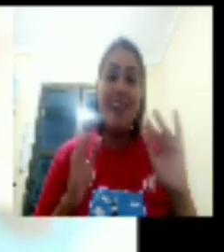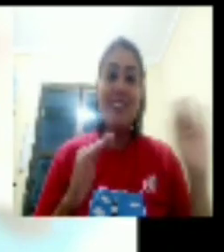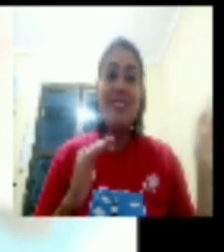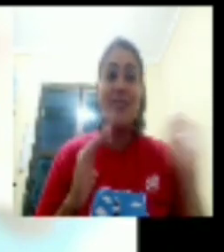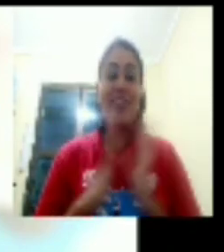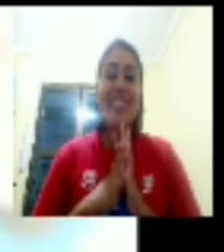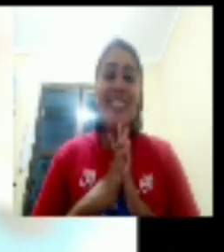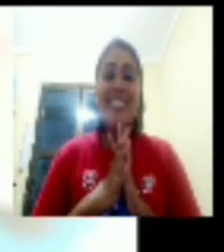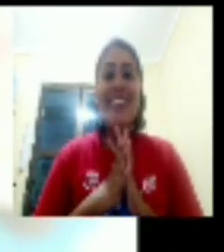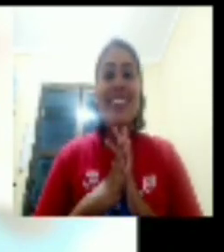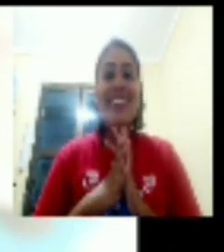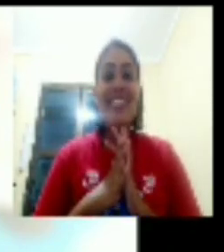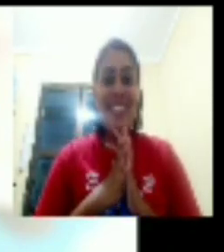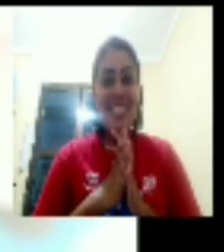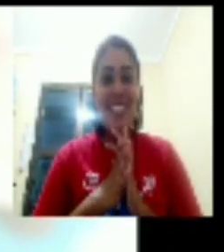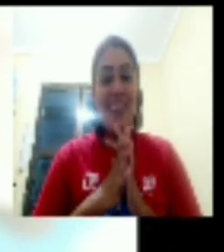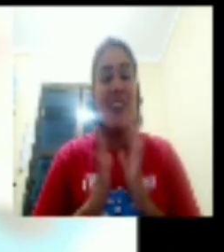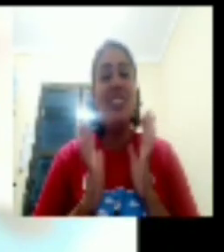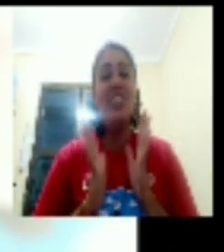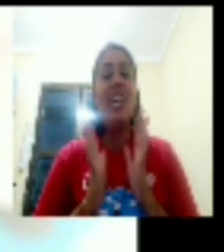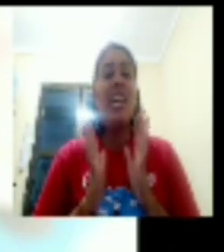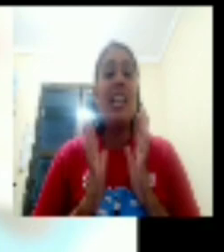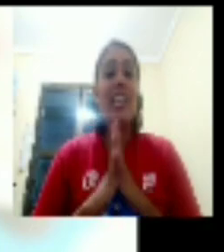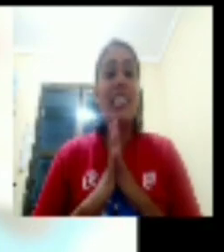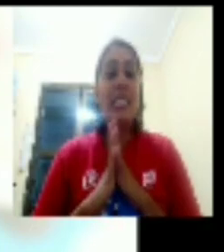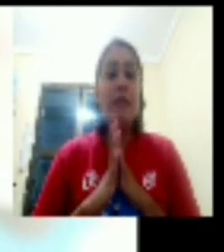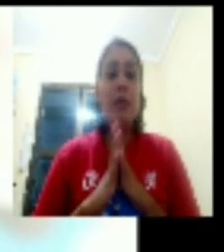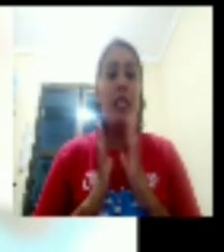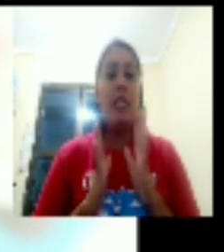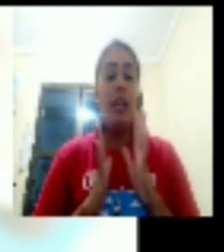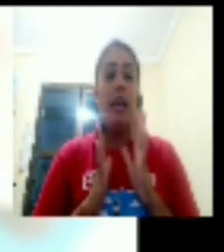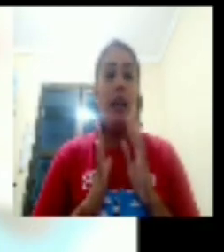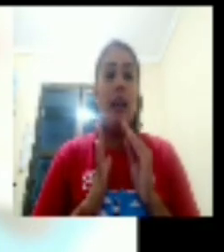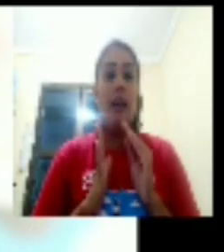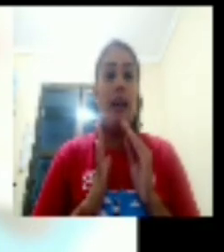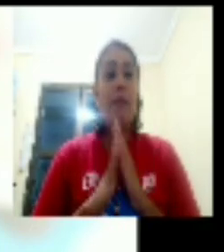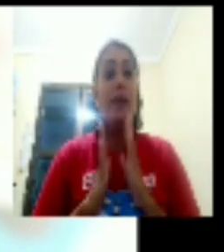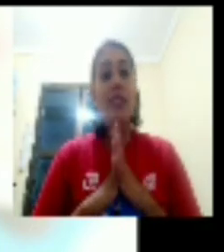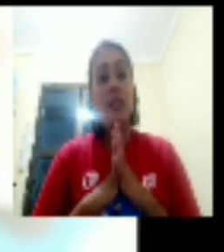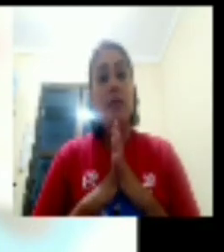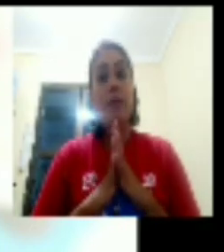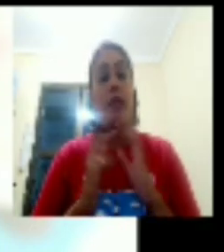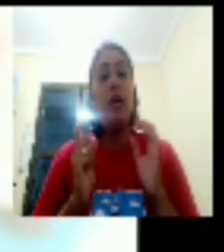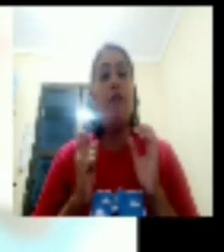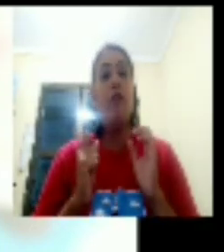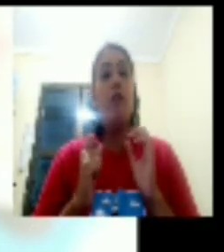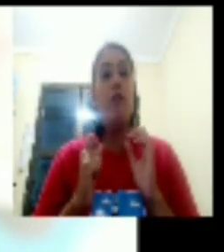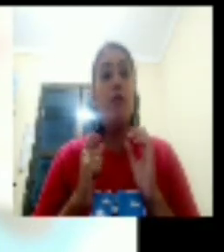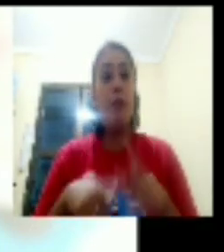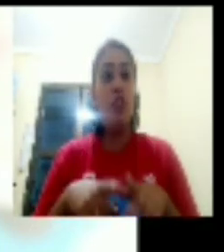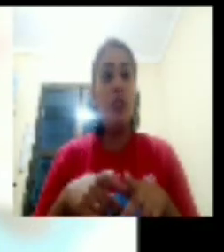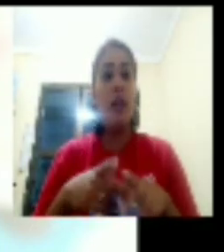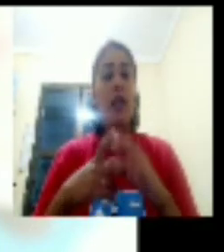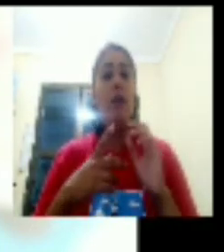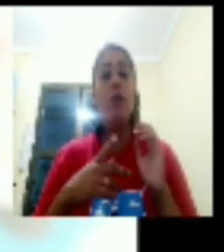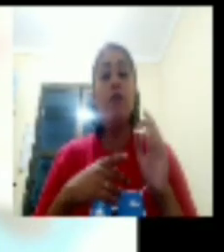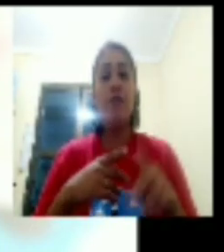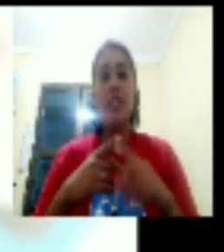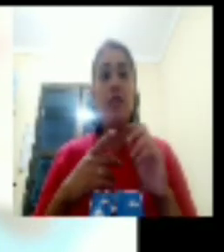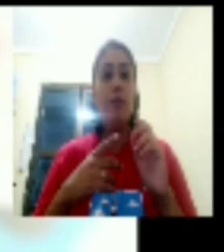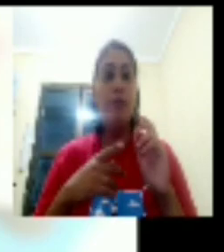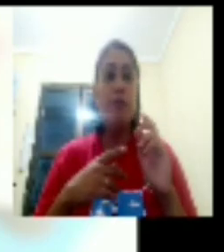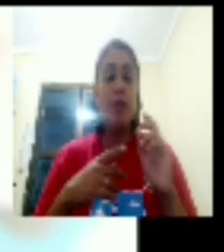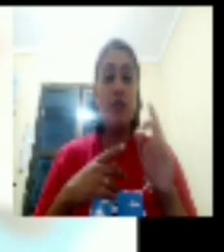vou melhorar no decorrer das aulas. E também, amanhã, eu vou postar